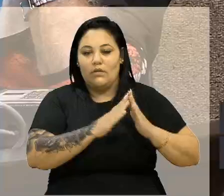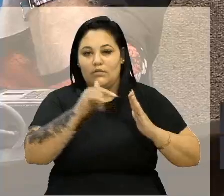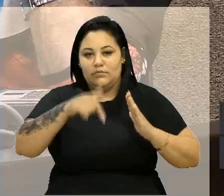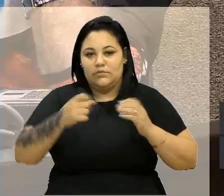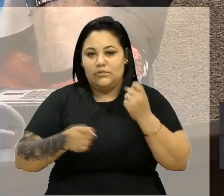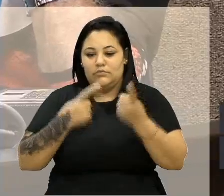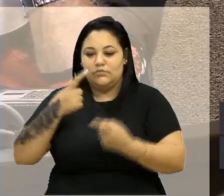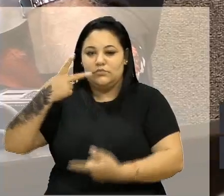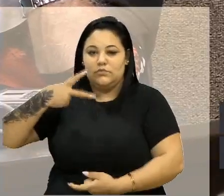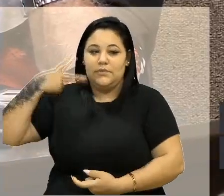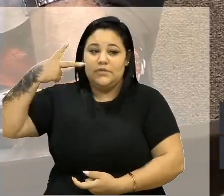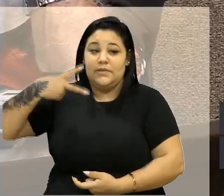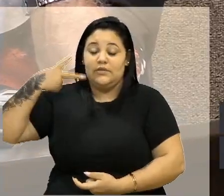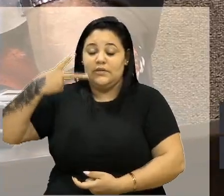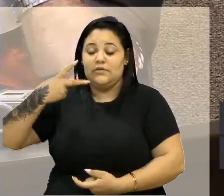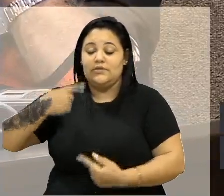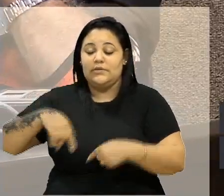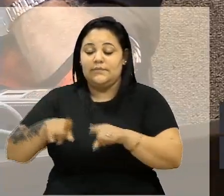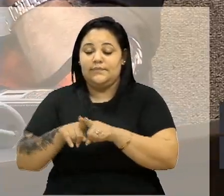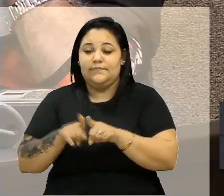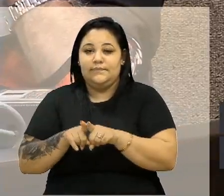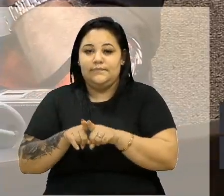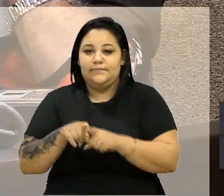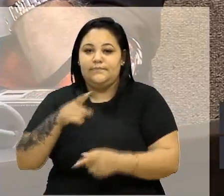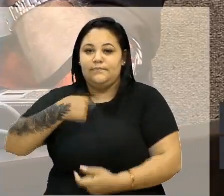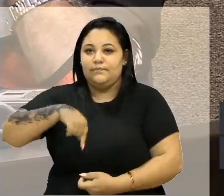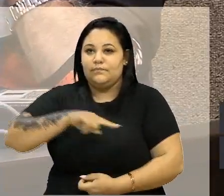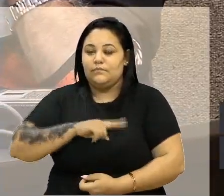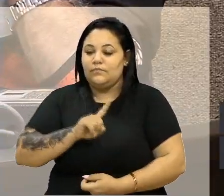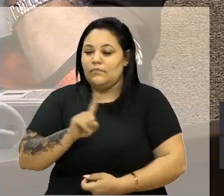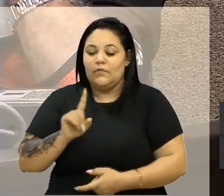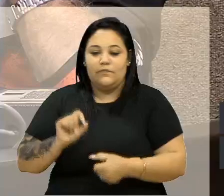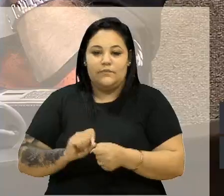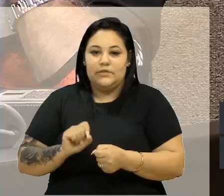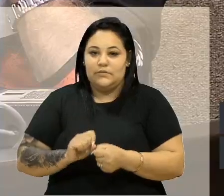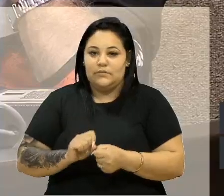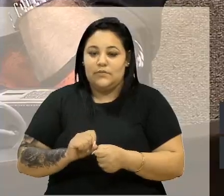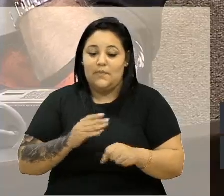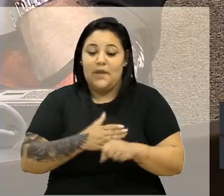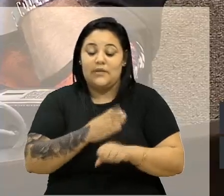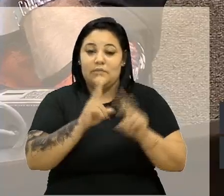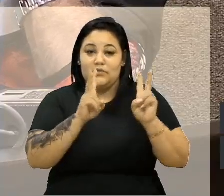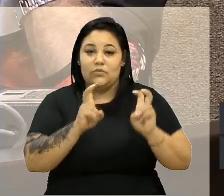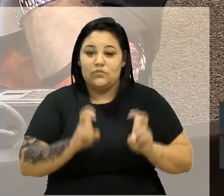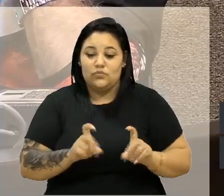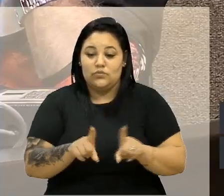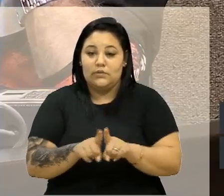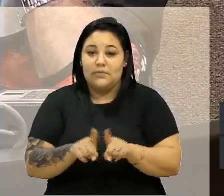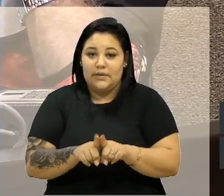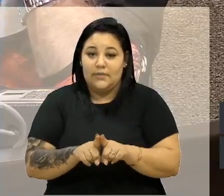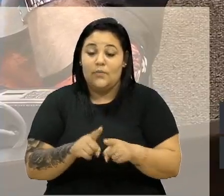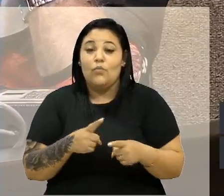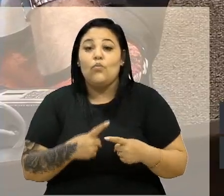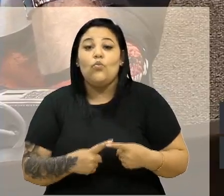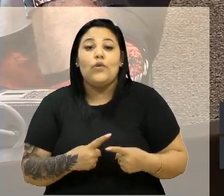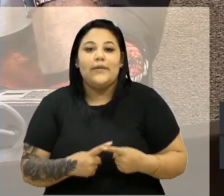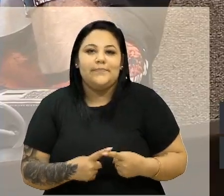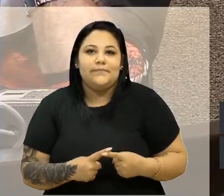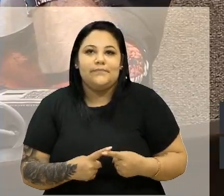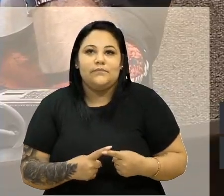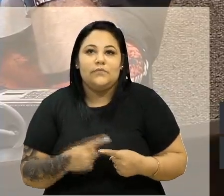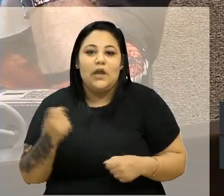nobres vereadores, nós não realizamos e não colocamos em pauta até para, de uma